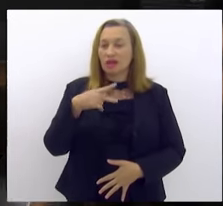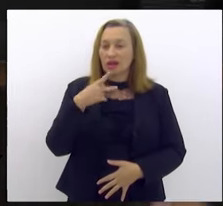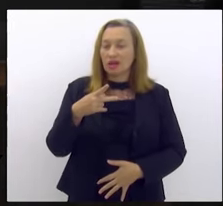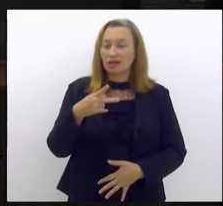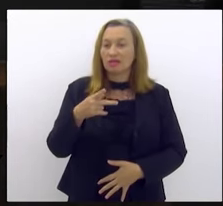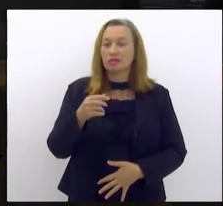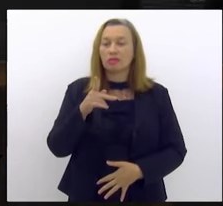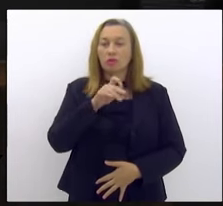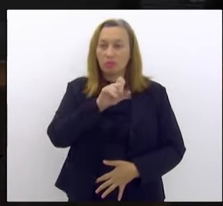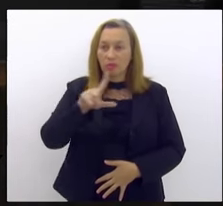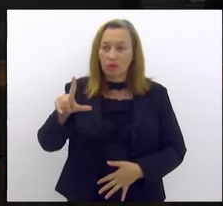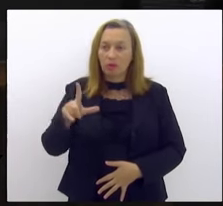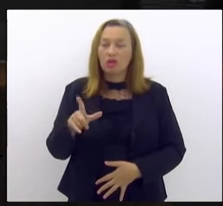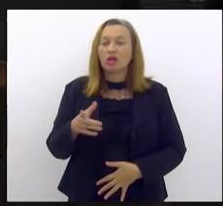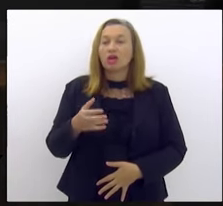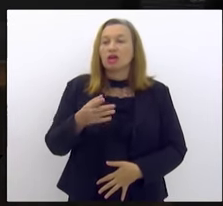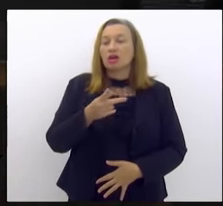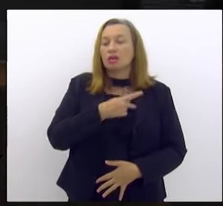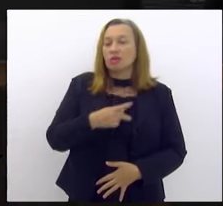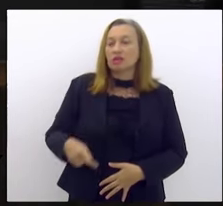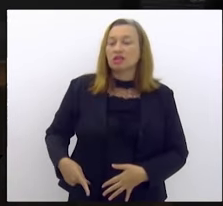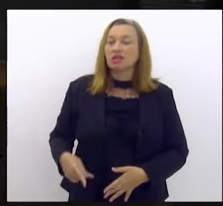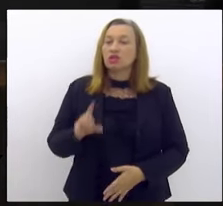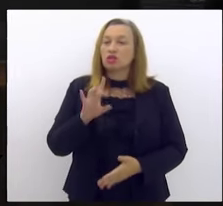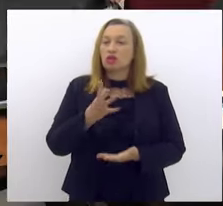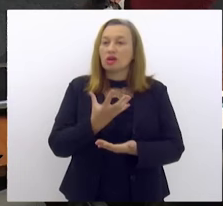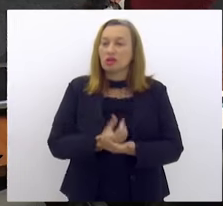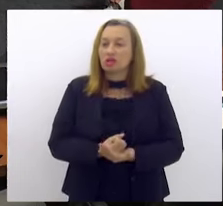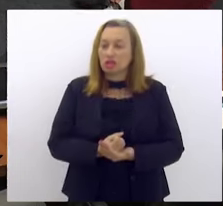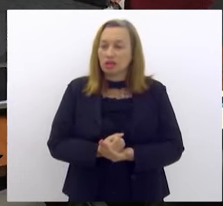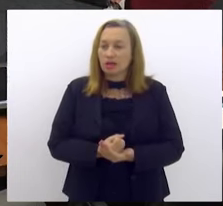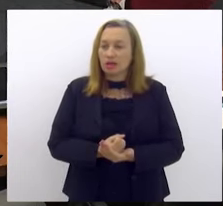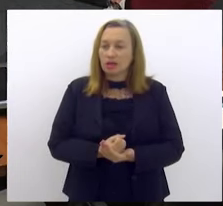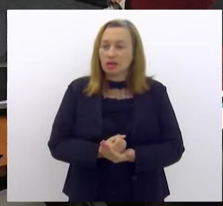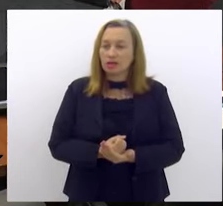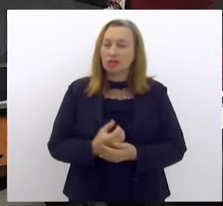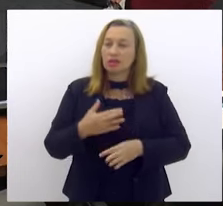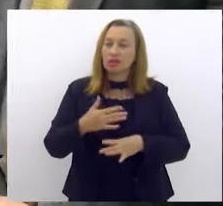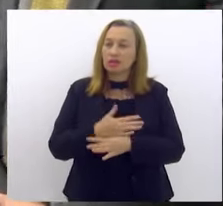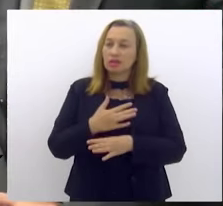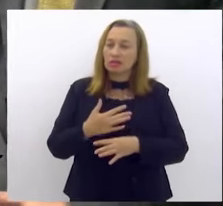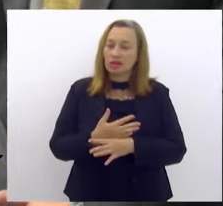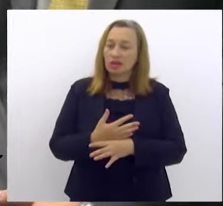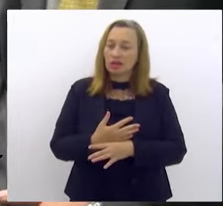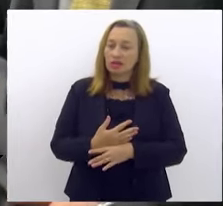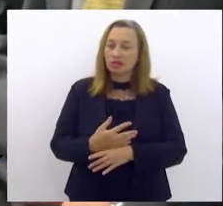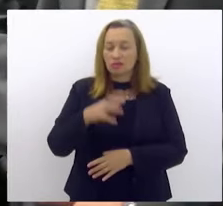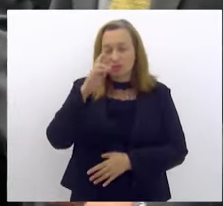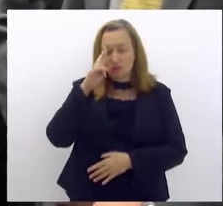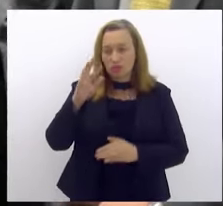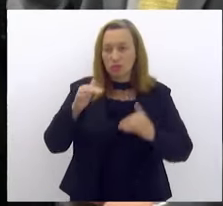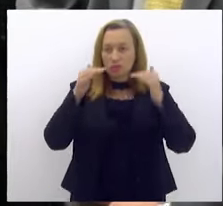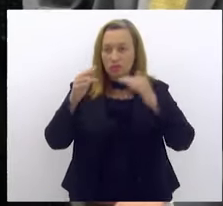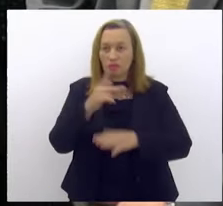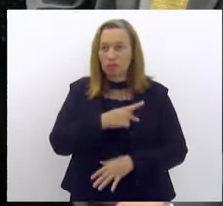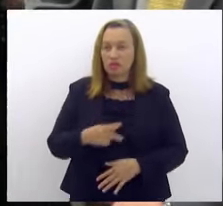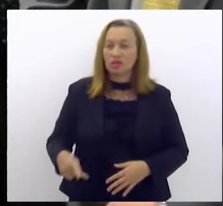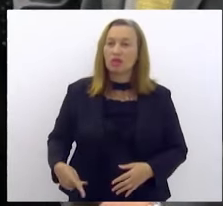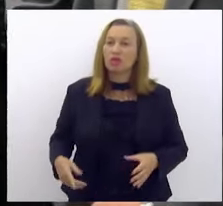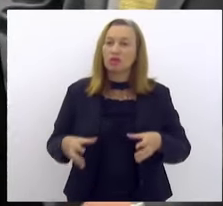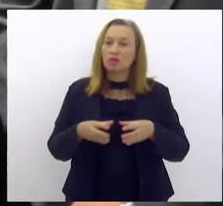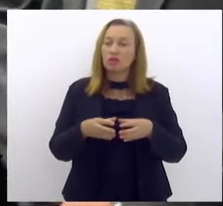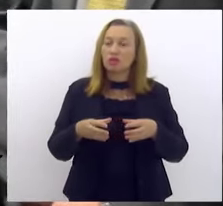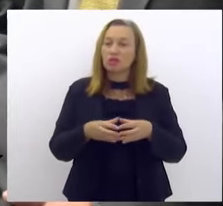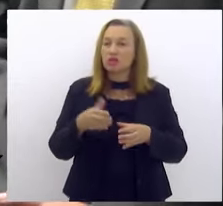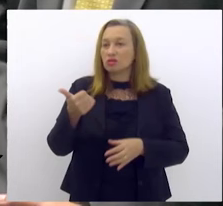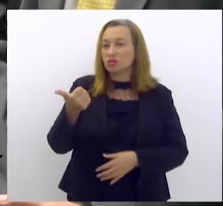deputado Pobel. Só gostaria de fazer um registro, e vindo da cidade de Vossa Excelência, né, estou recebendo uma comissão de